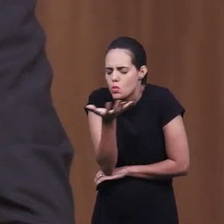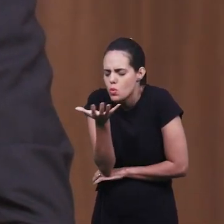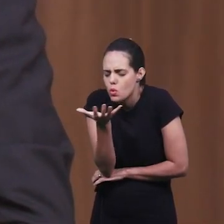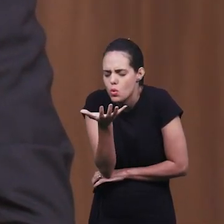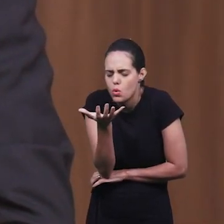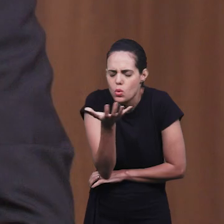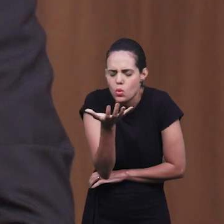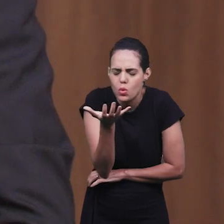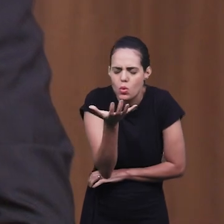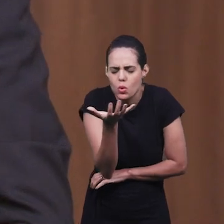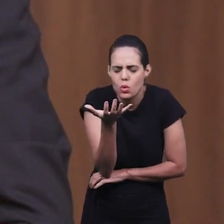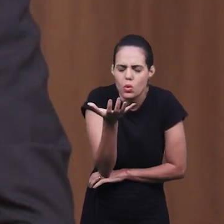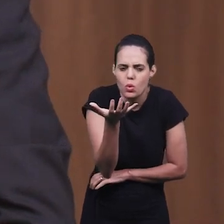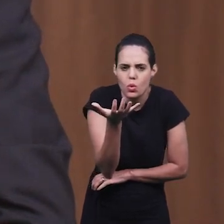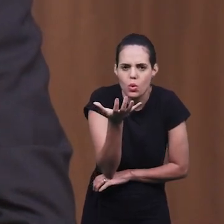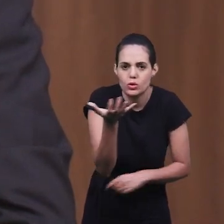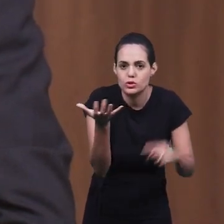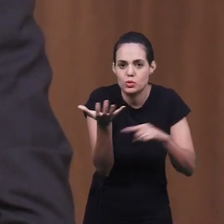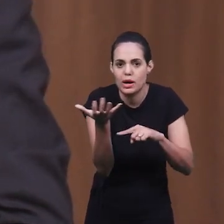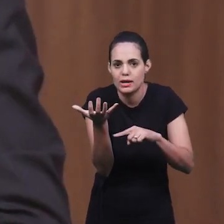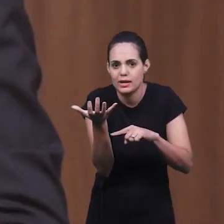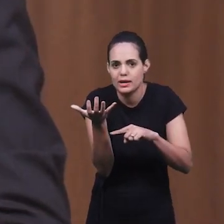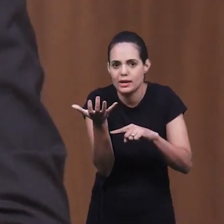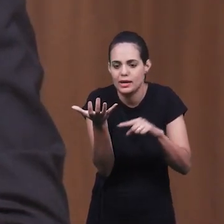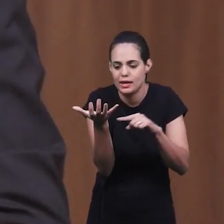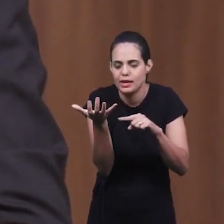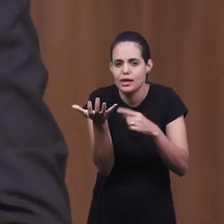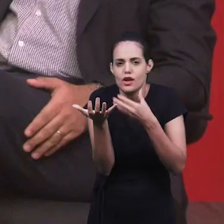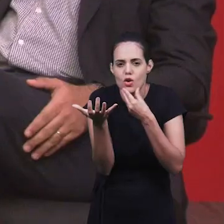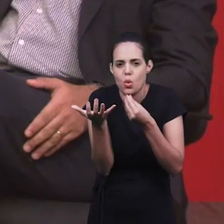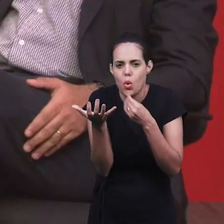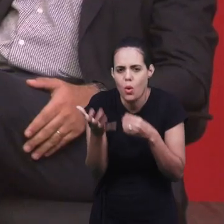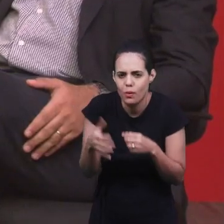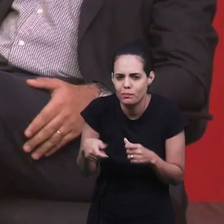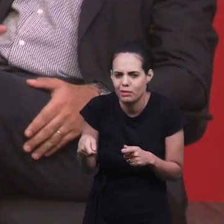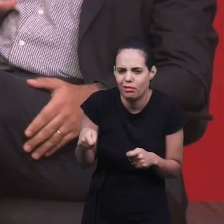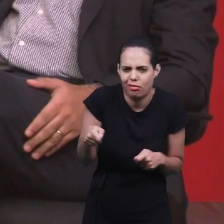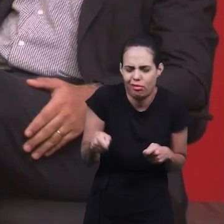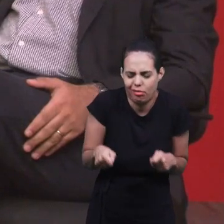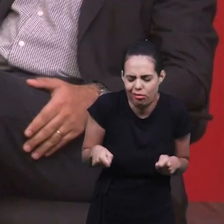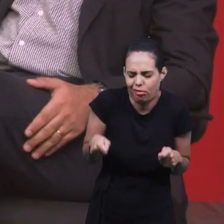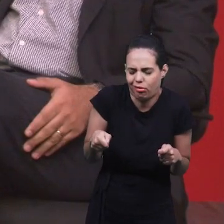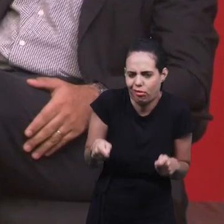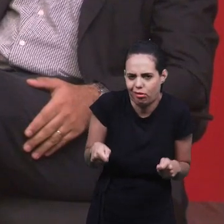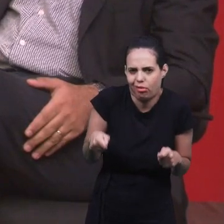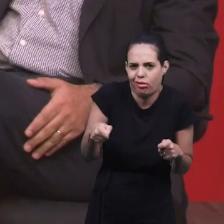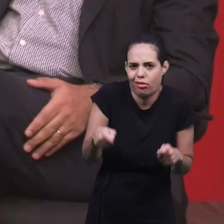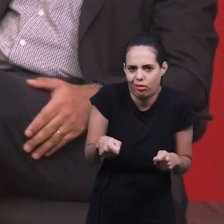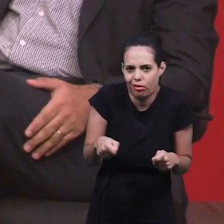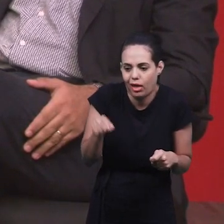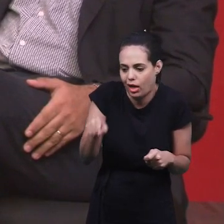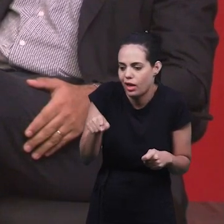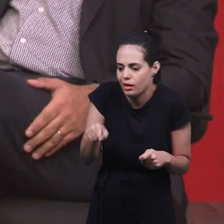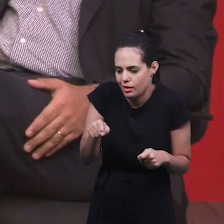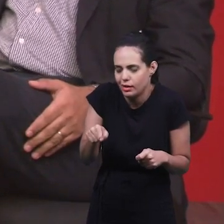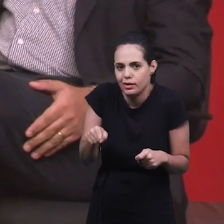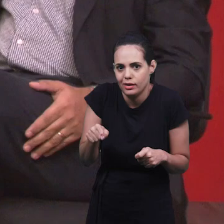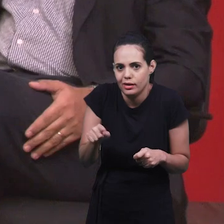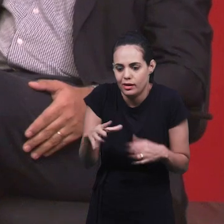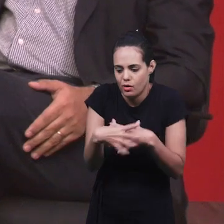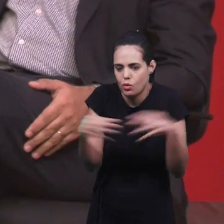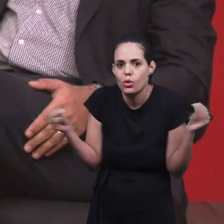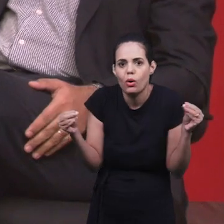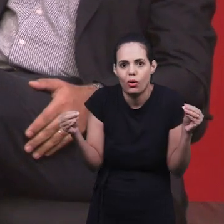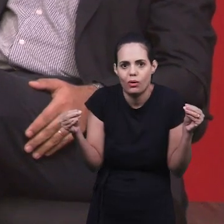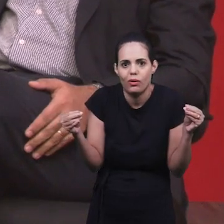traz ali uma segunda mensagem. 5 almas se convertem, quase 5.000 se convertem ao Senhor.